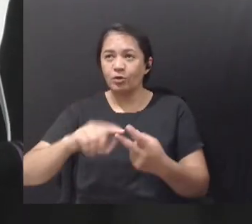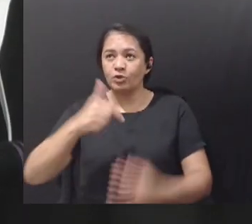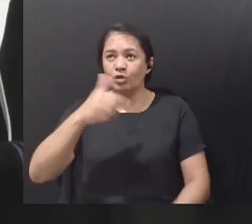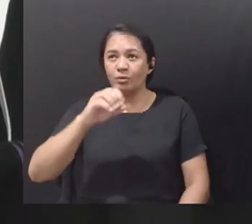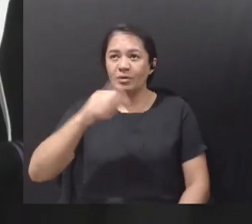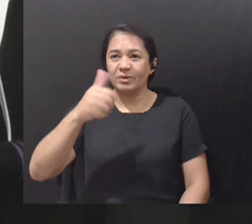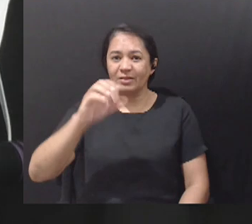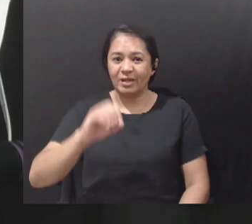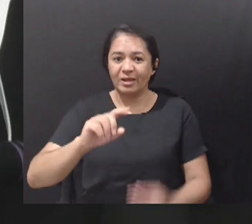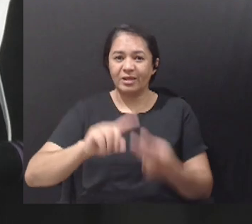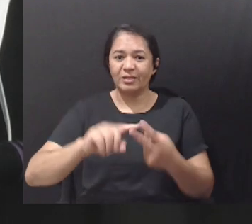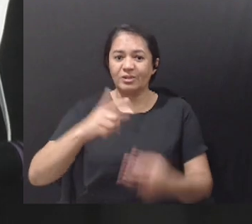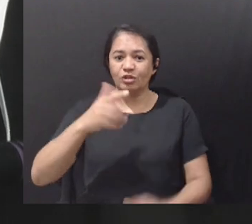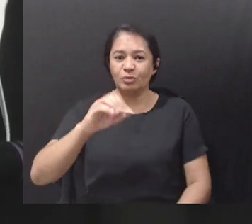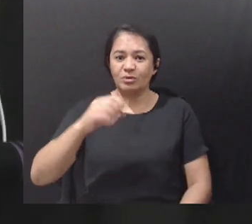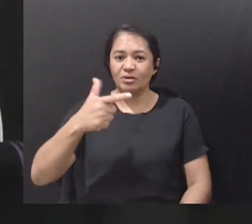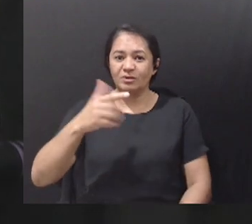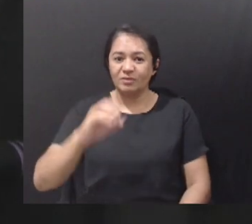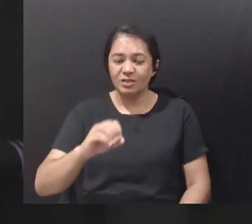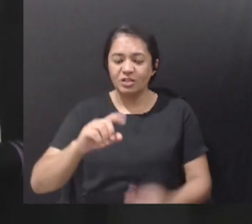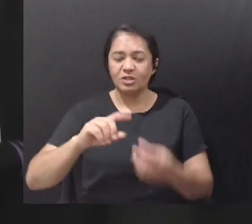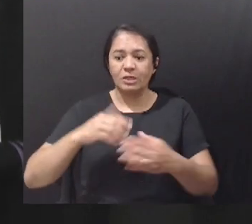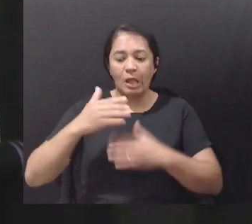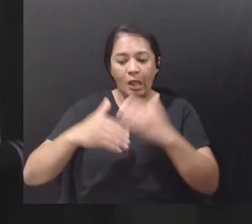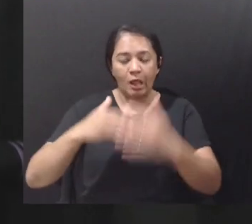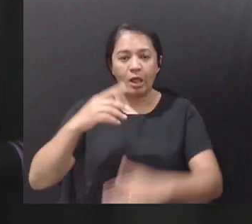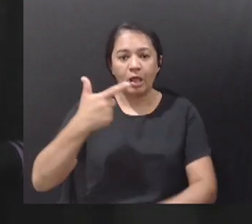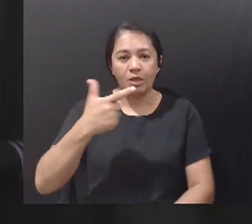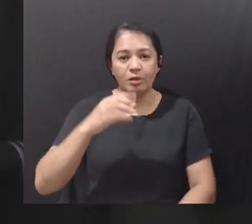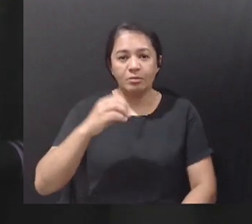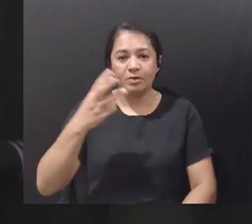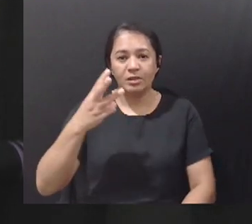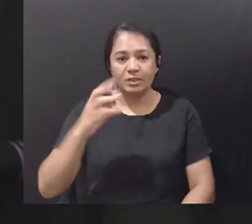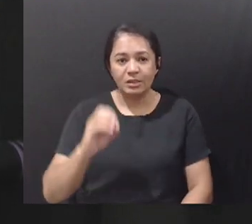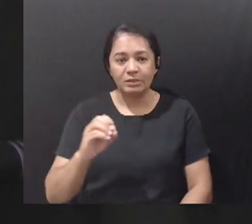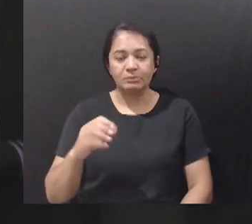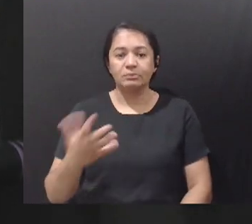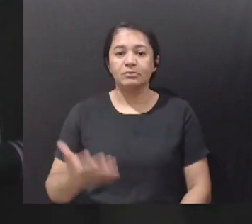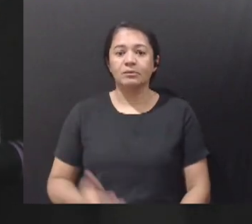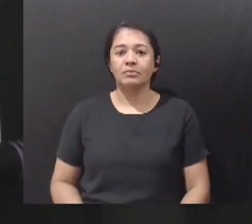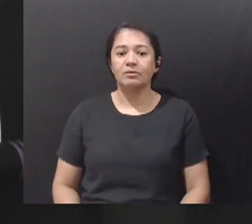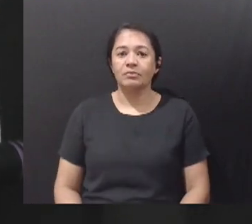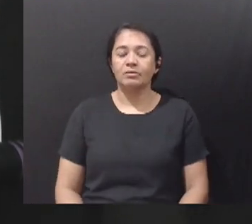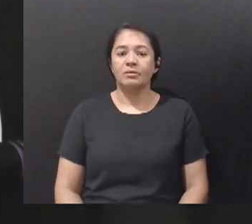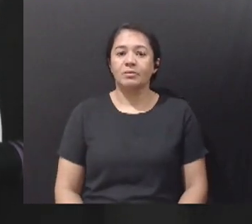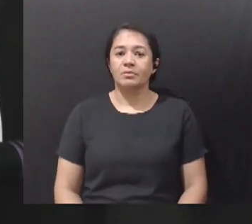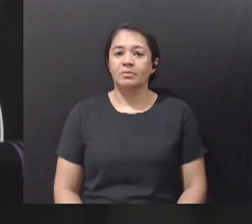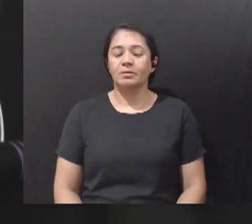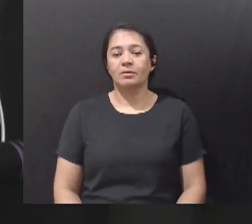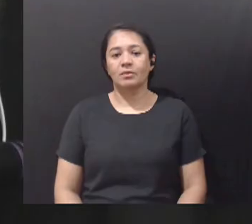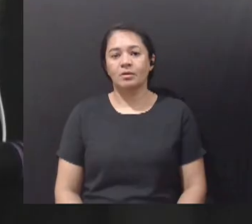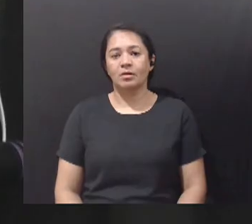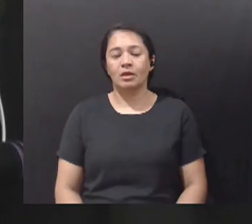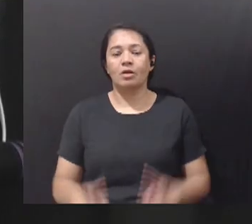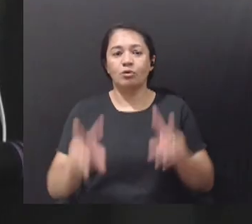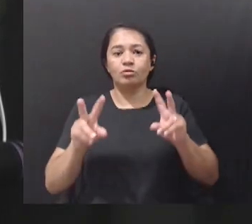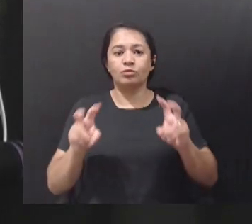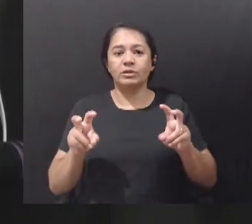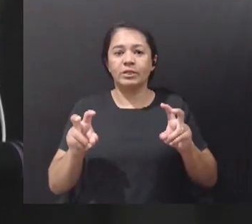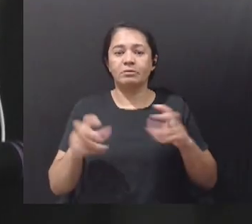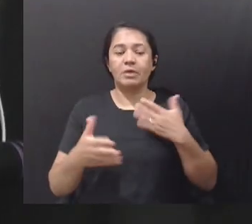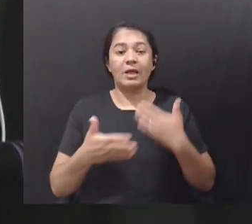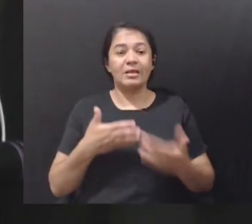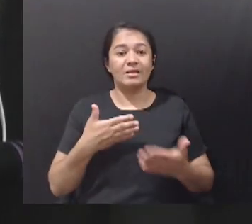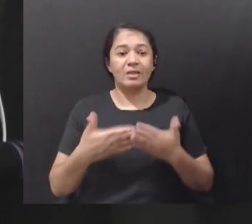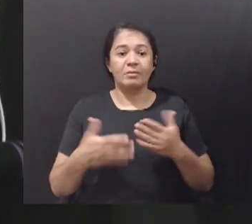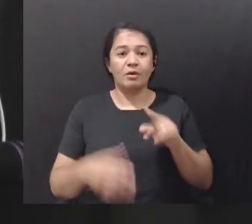daqui a pouco é 2030. 35 né? anos. 35 anos, daqui a pouco 40. Então é um tema que, independente de você